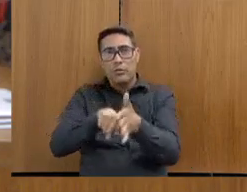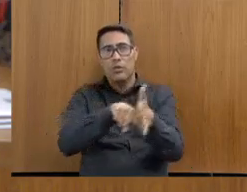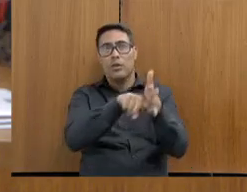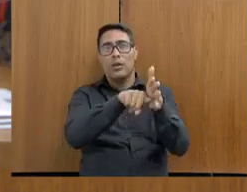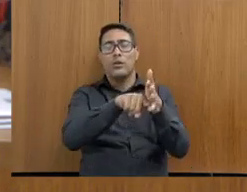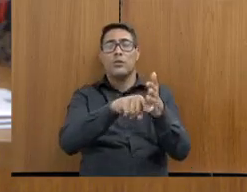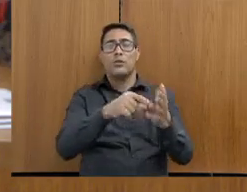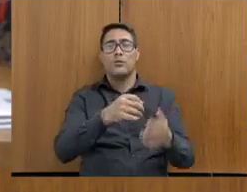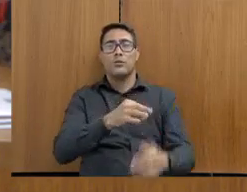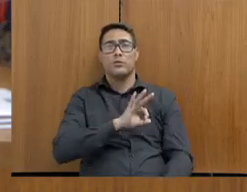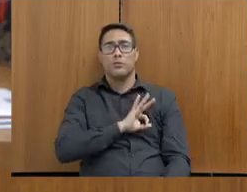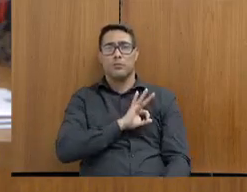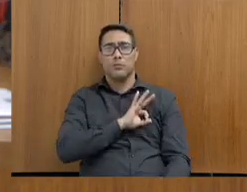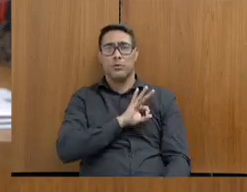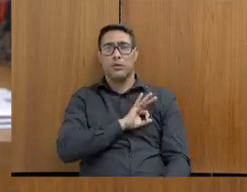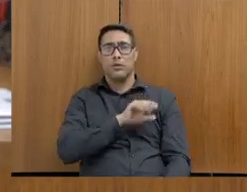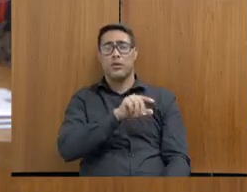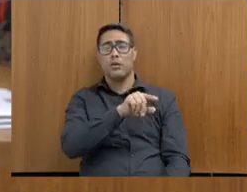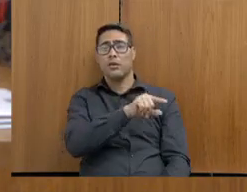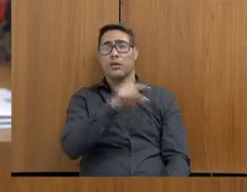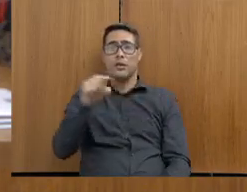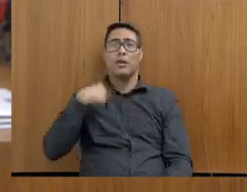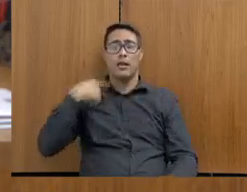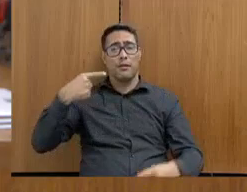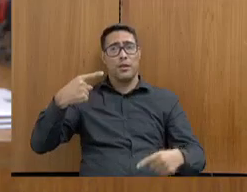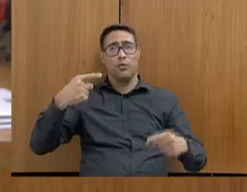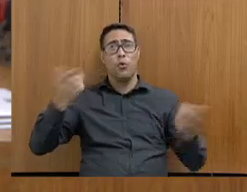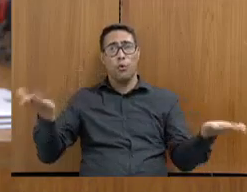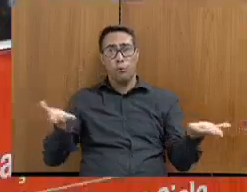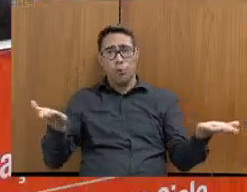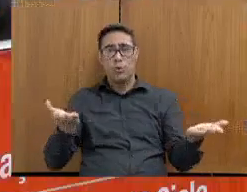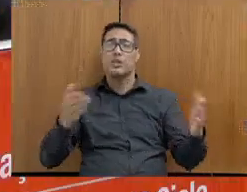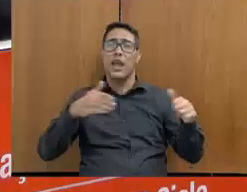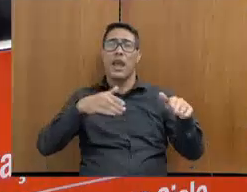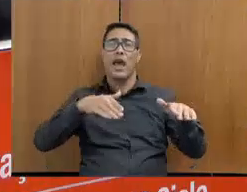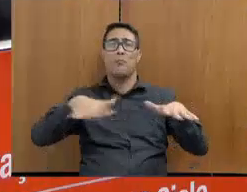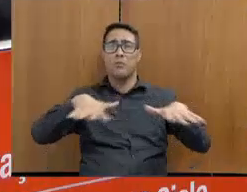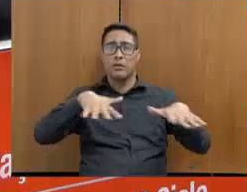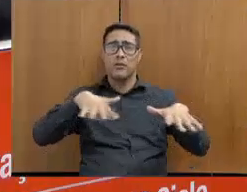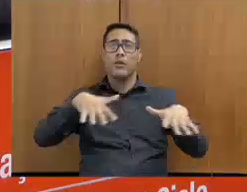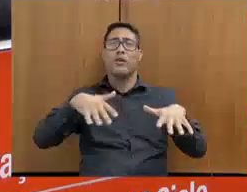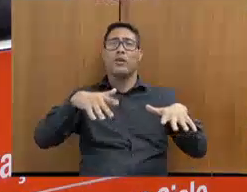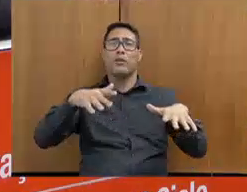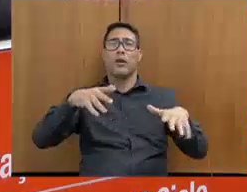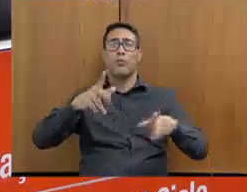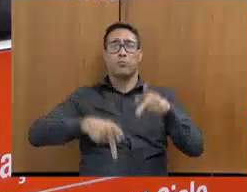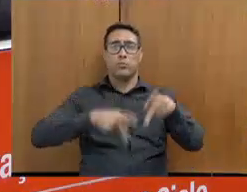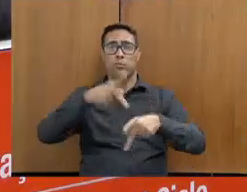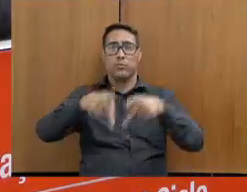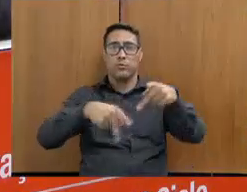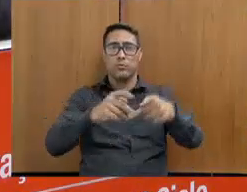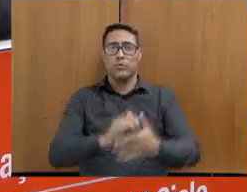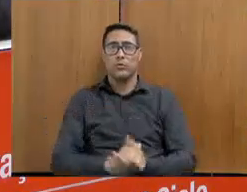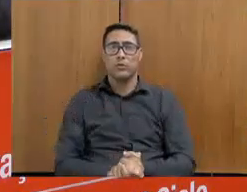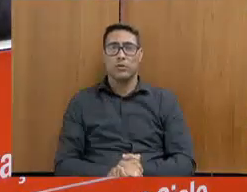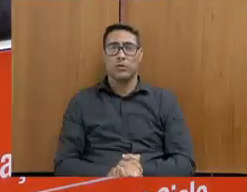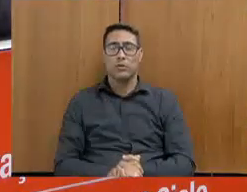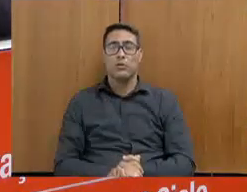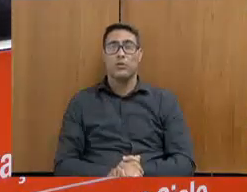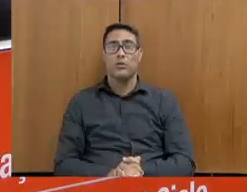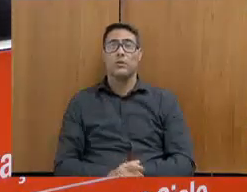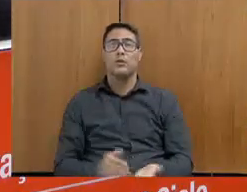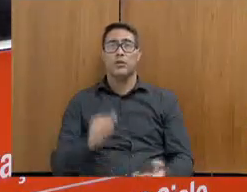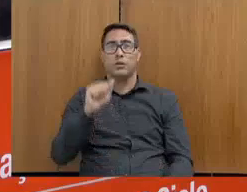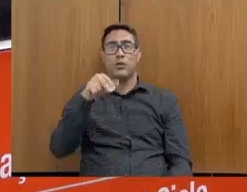sendo uma parte da manifestação do público agradecemos intervenções passamos a palavra nesse momento a Deputado Antônio